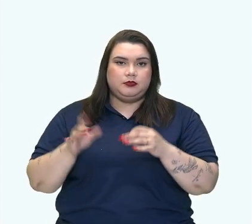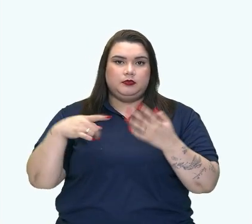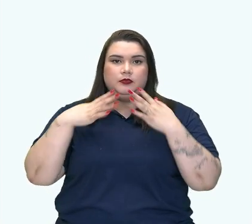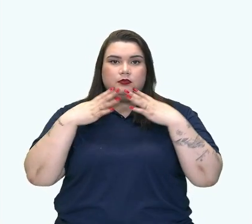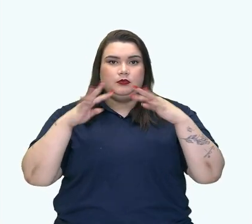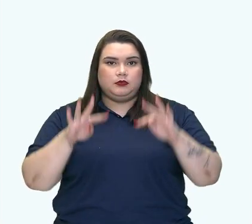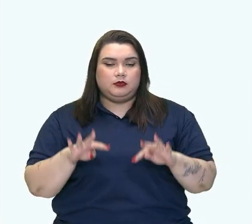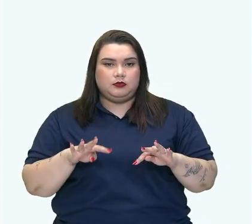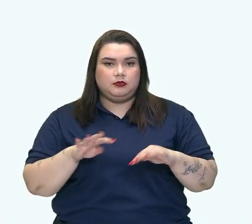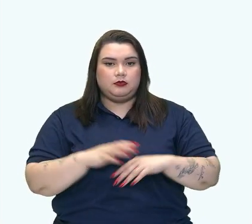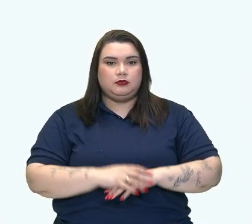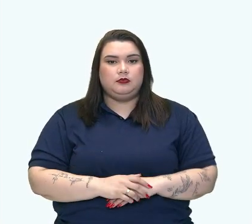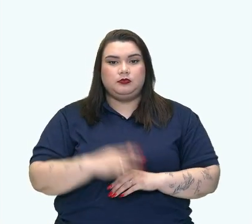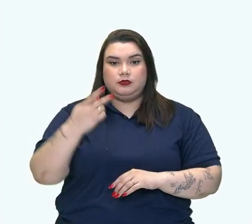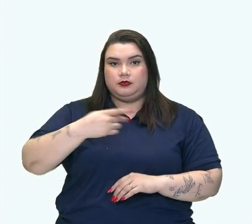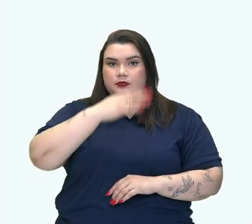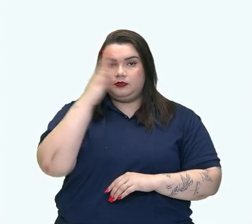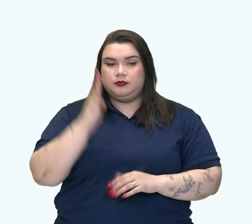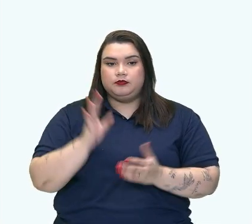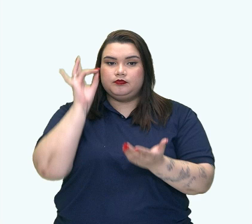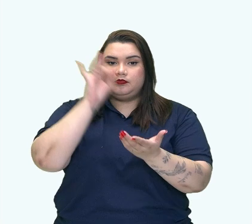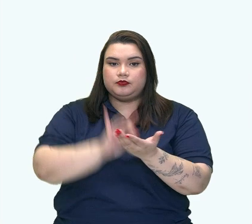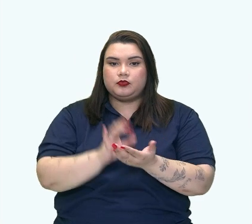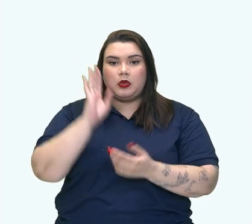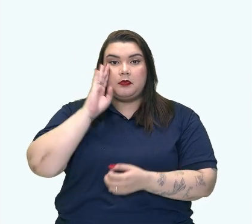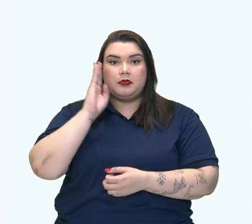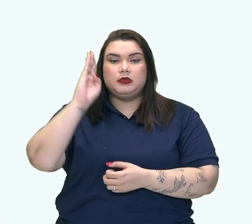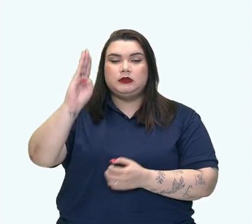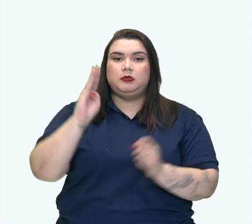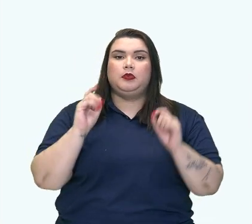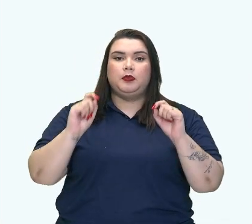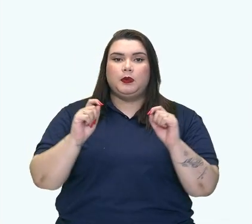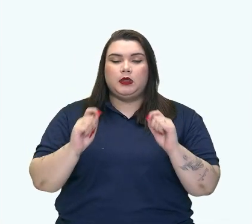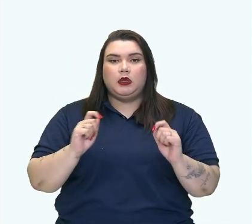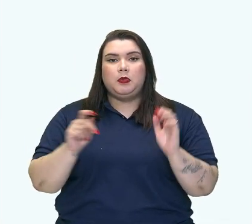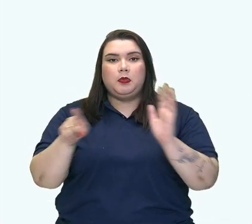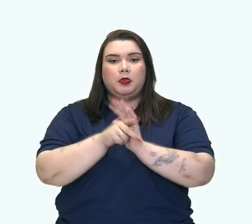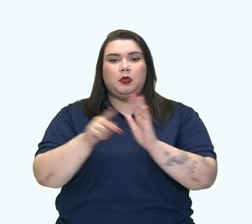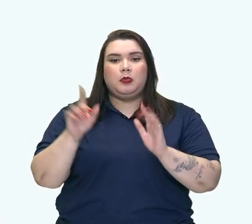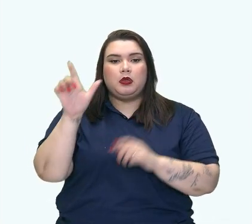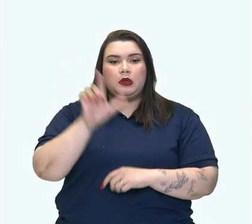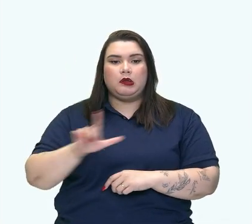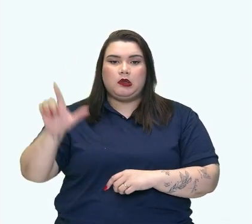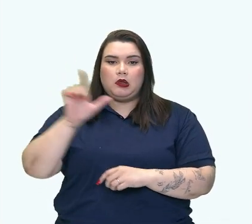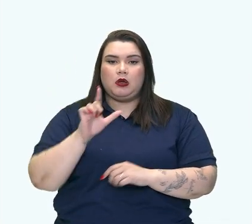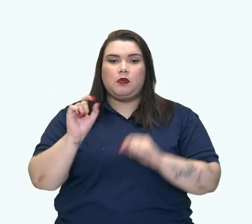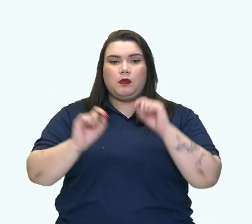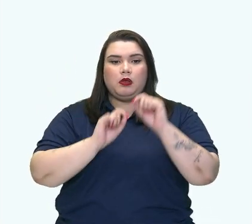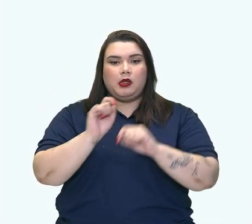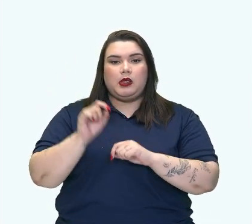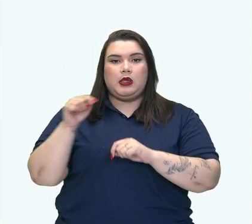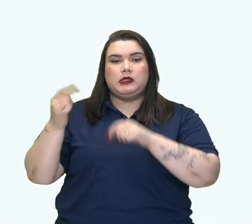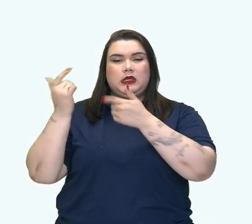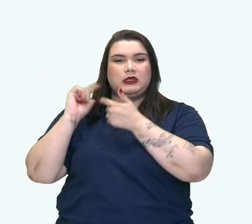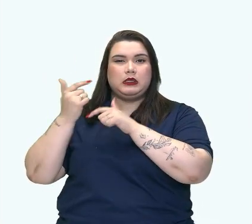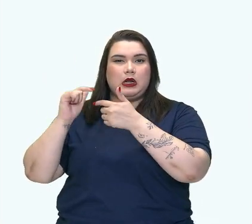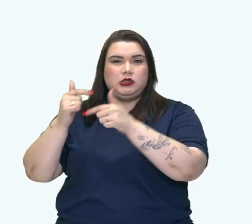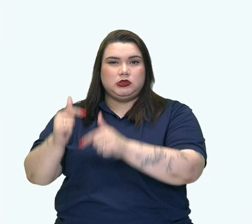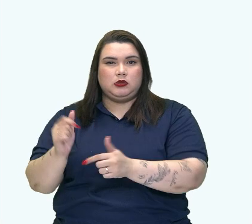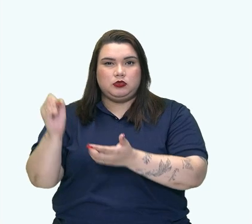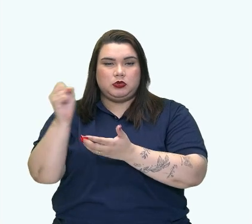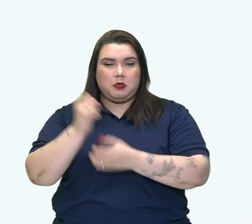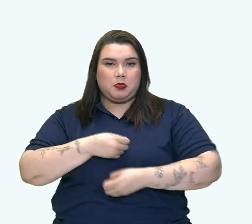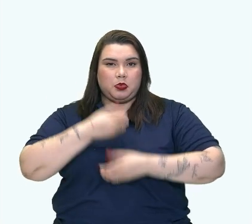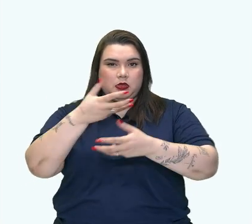todos. No Brasil, ele se consolidou como uma das principais vanguardas literárias, rompendo com as formas tradicionais